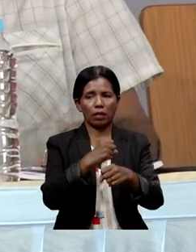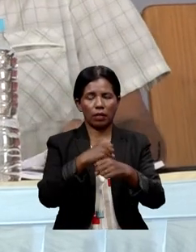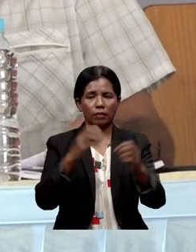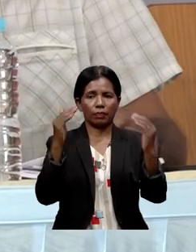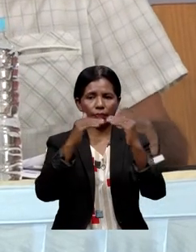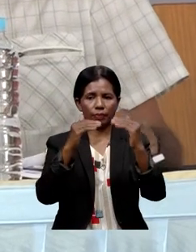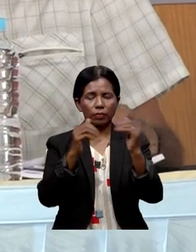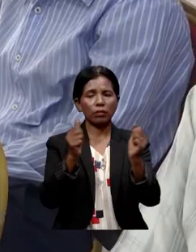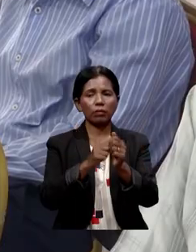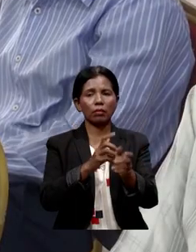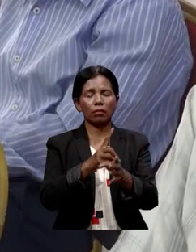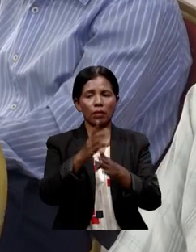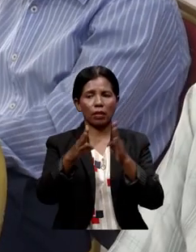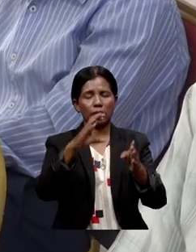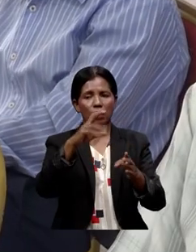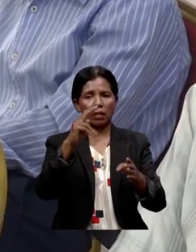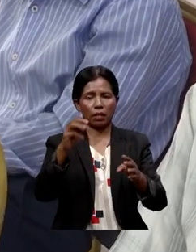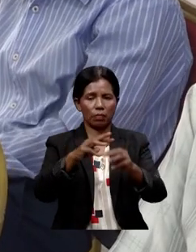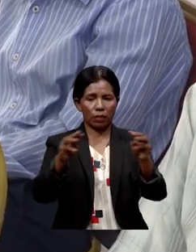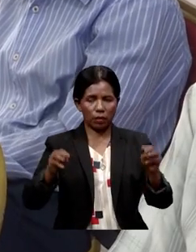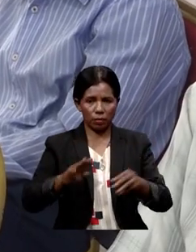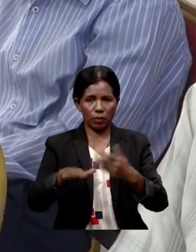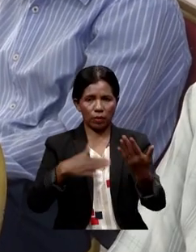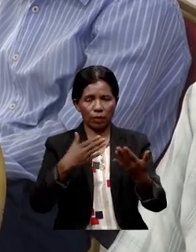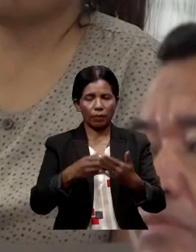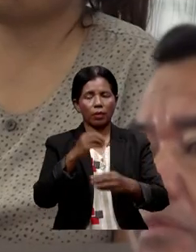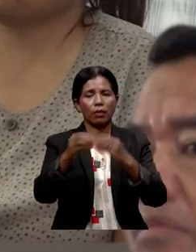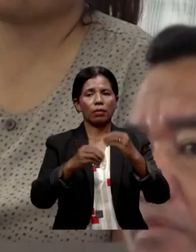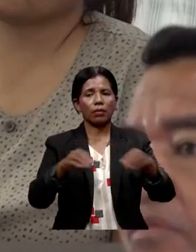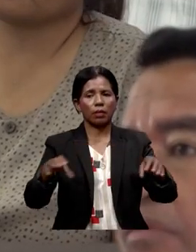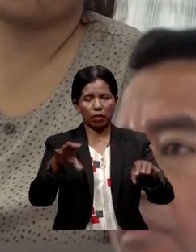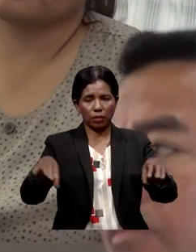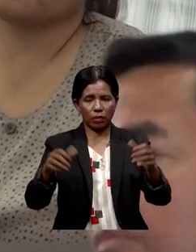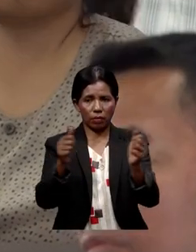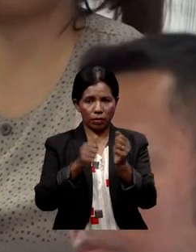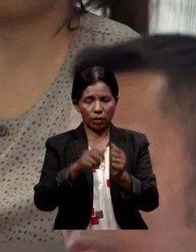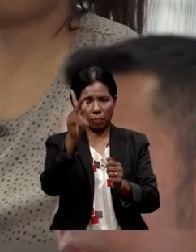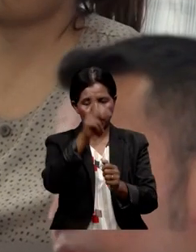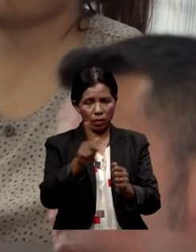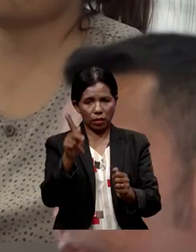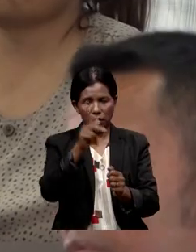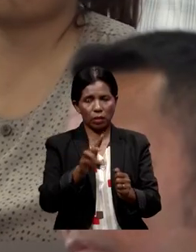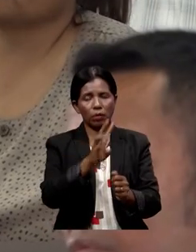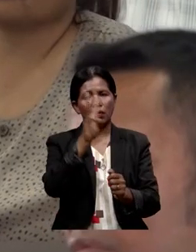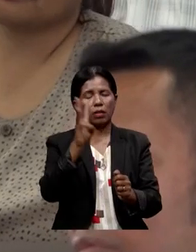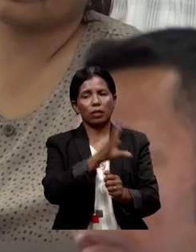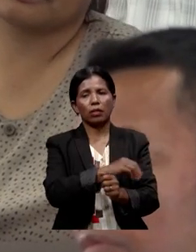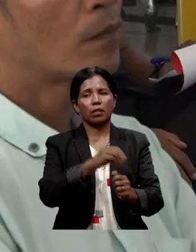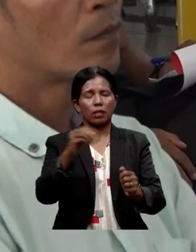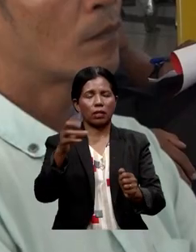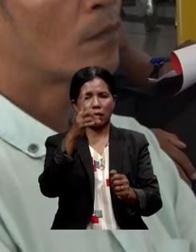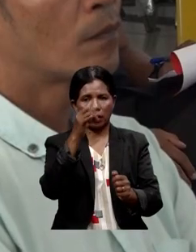encontro com o diretor SNE, município Sira Conabá, coordenação da pesquisa Quartané e a Salão Laline Larigutu